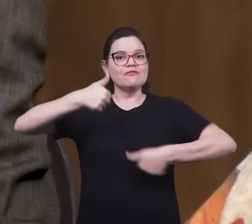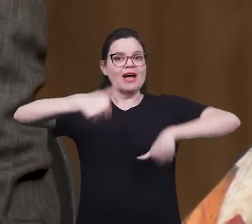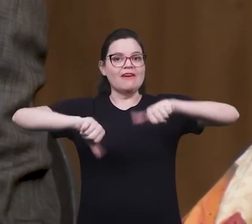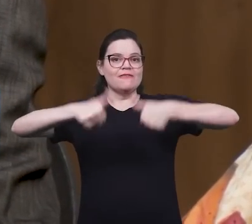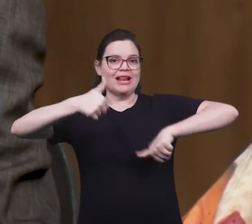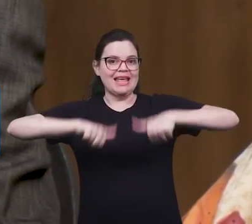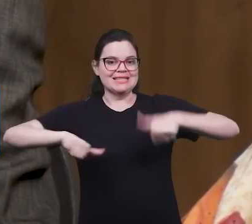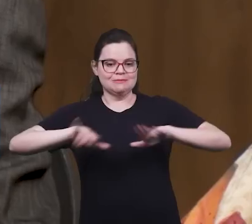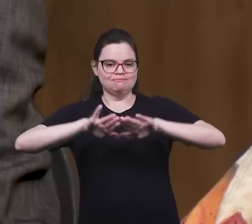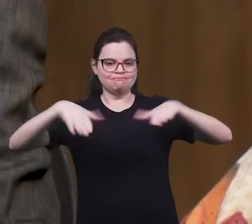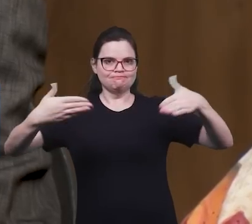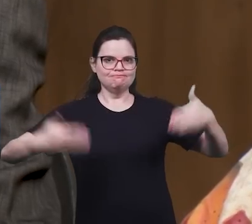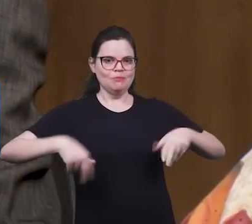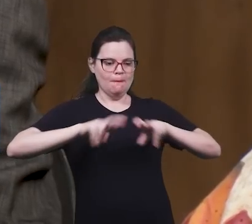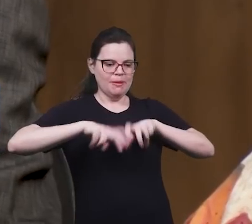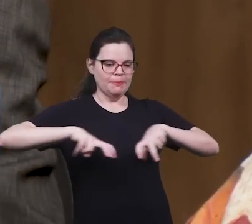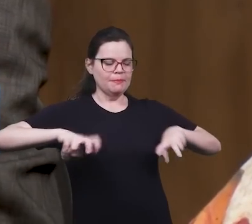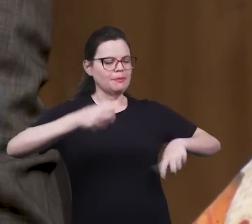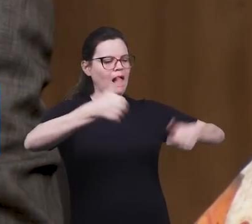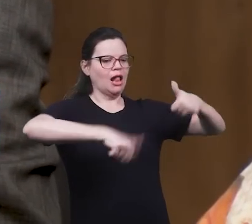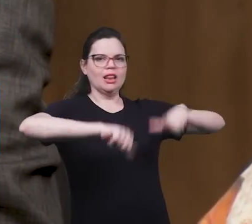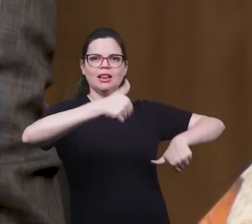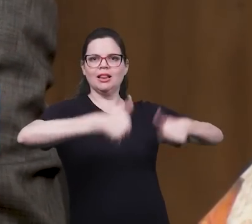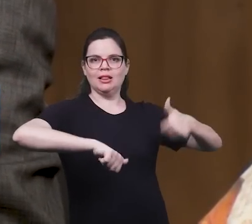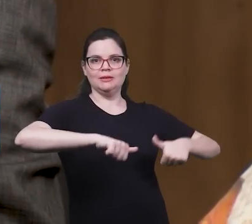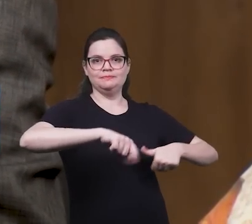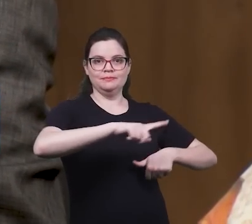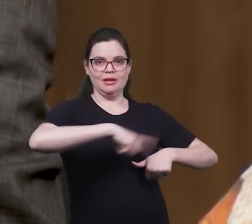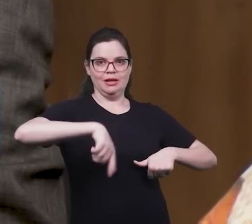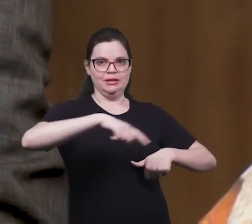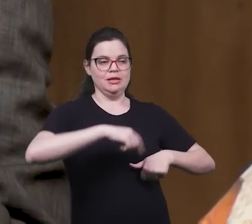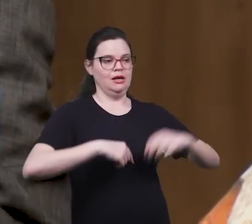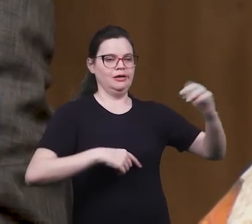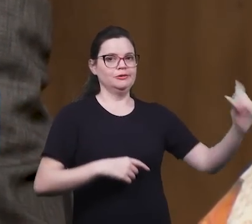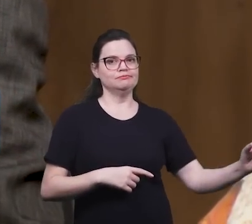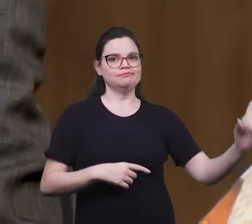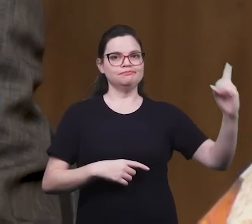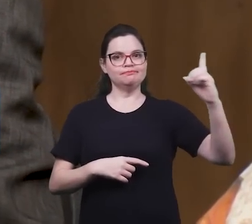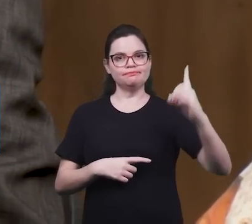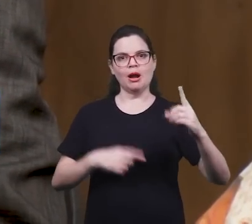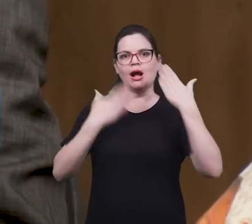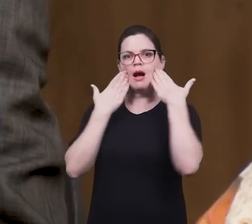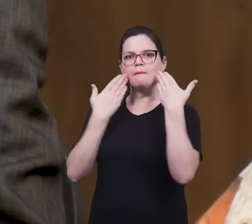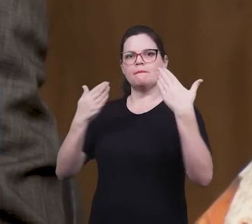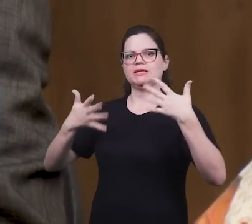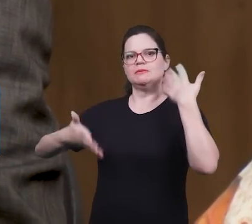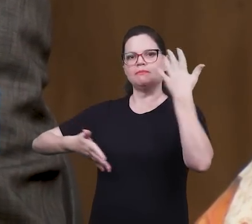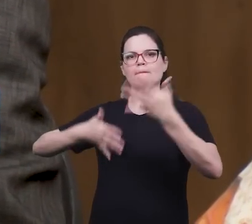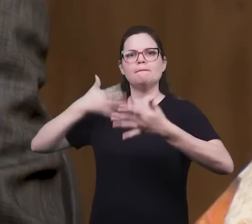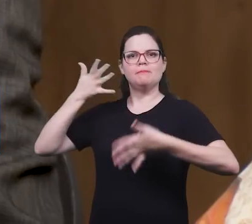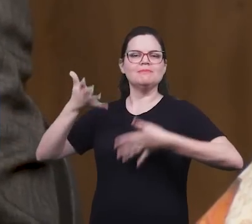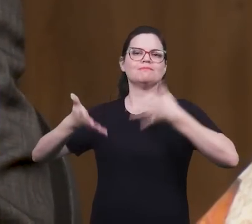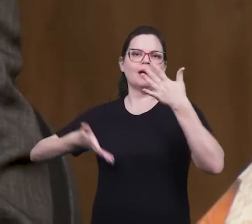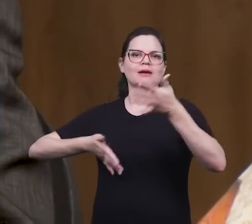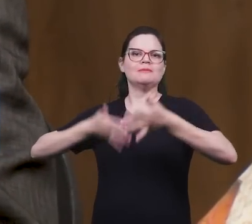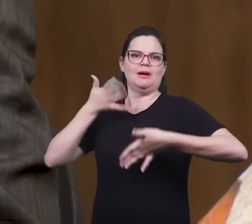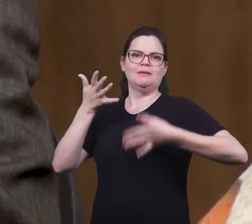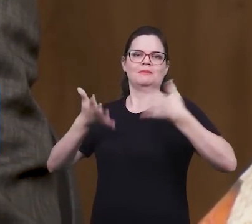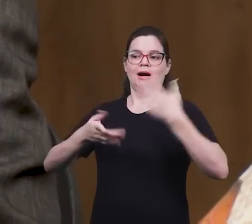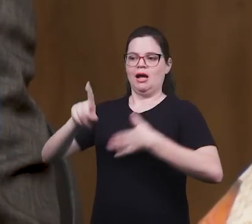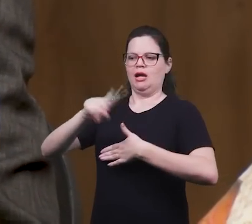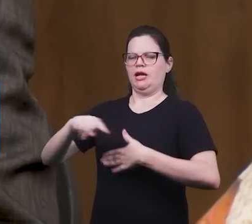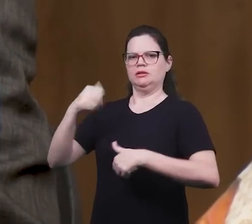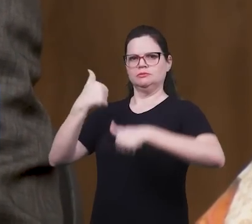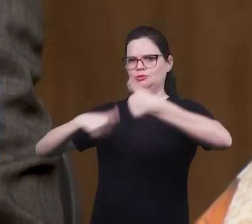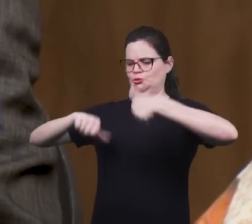estávamos capacitados e tal. E eu fui examinado por uma banca examinadora lá no Rio de Janeiro. E na hora que eu estava falando, transmitindo o